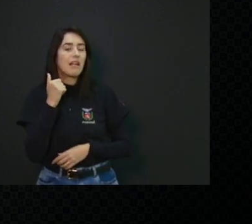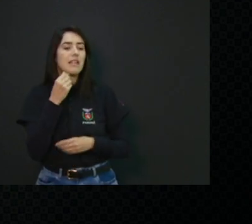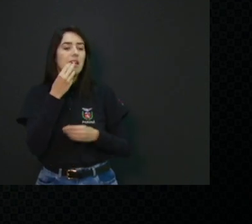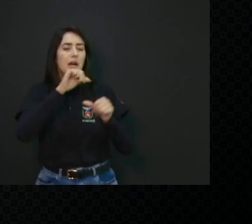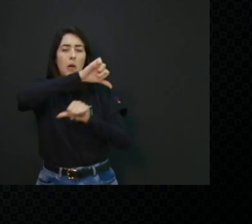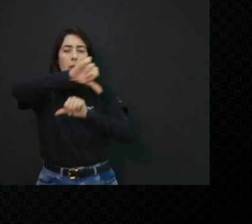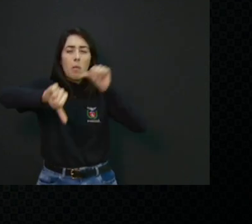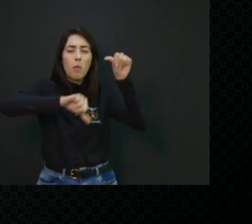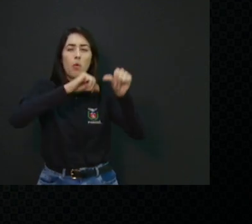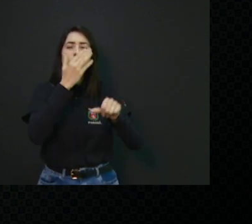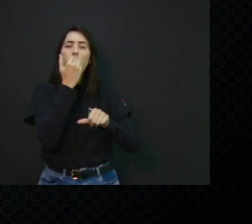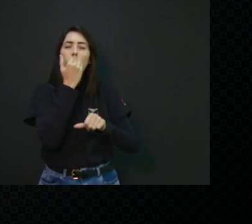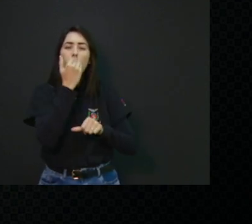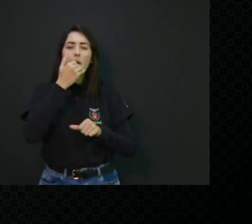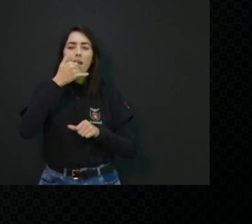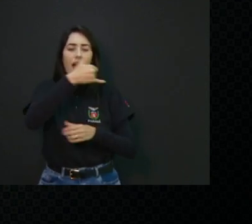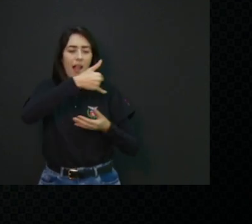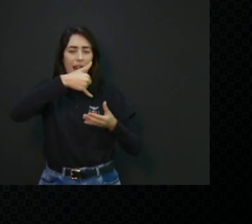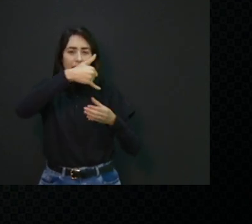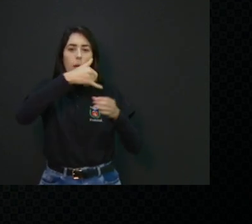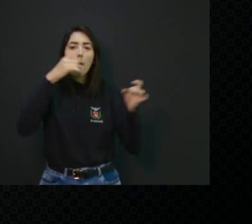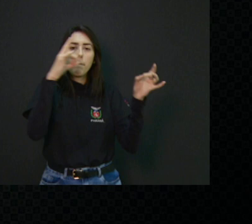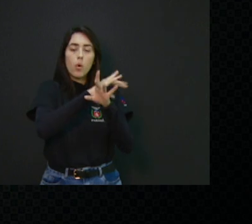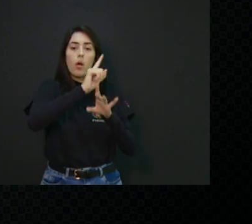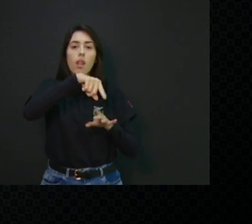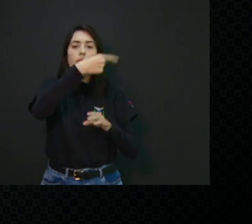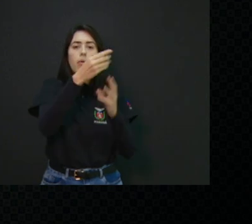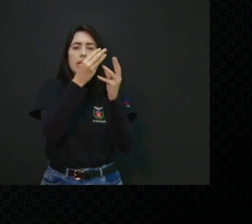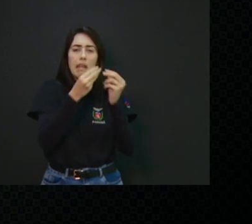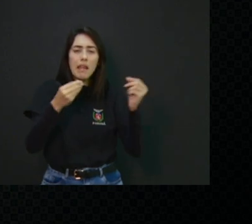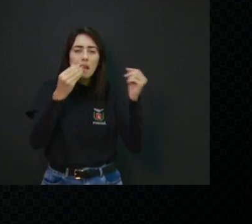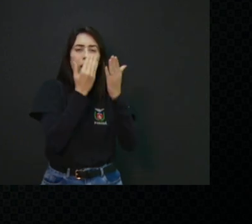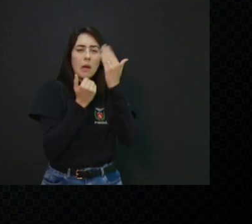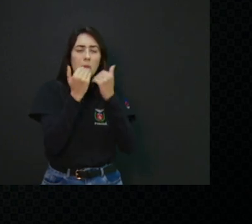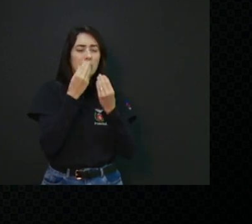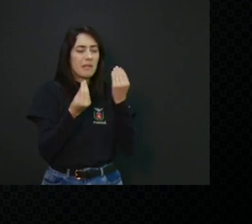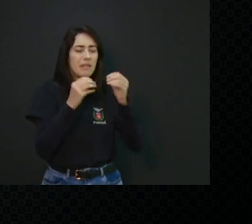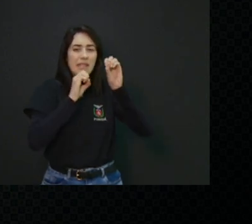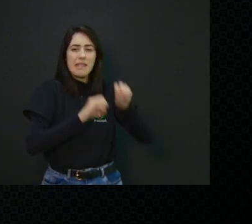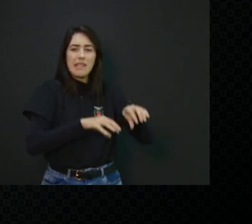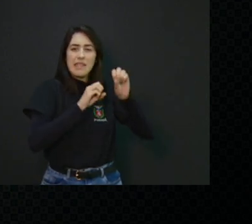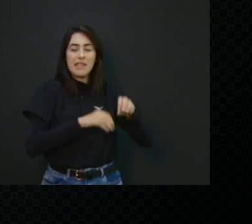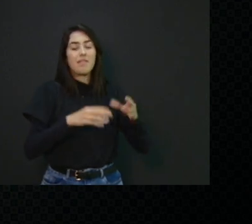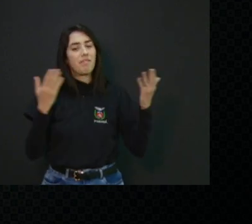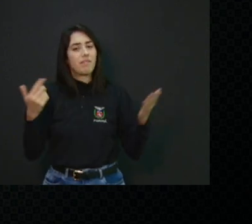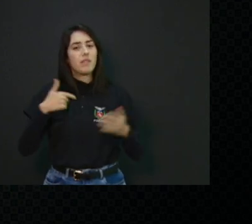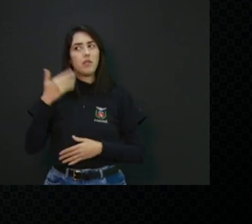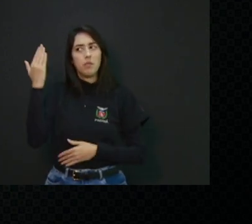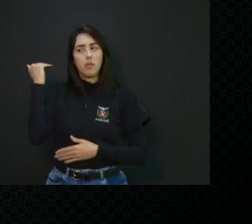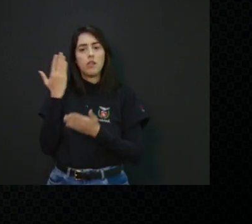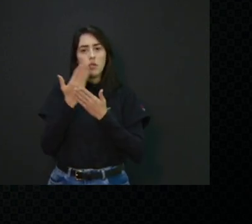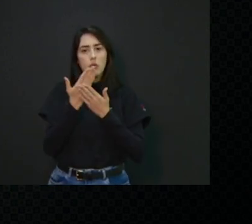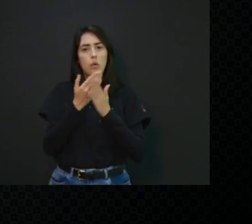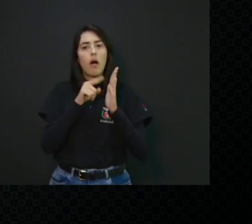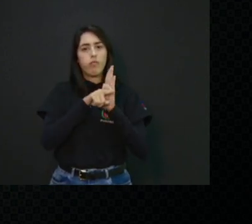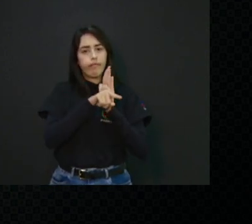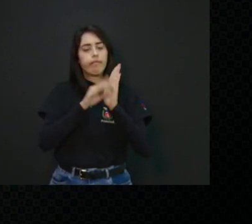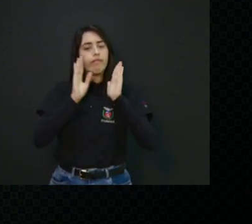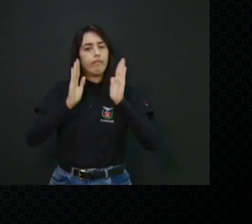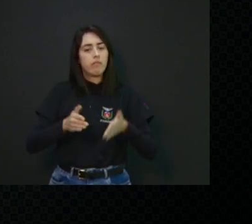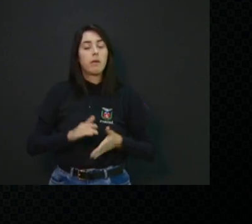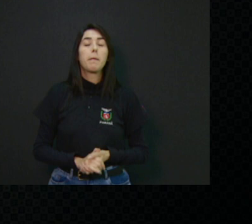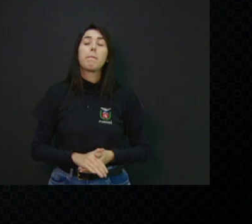né? Então, eu, quando fiz a minha pesquisa, eu trabalhei essas questões. Mas a gente, indo um pouco mais